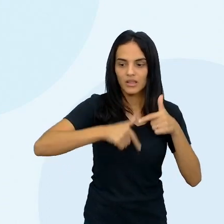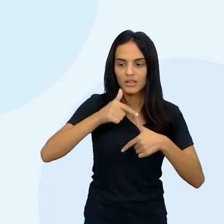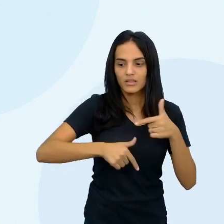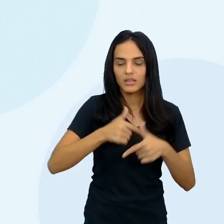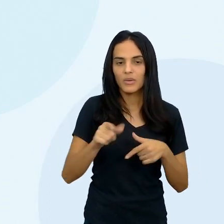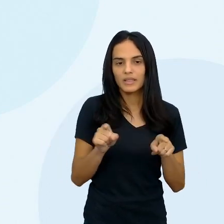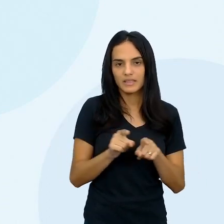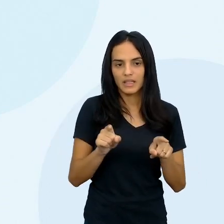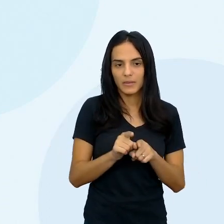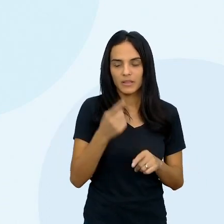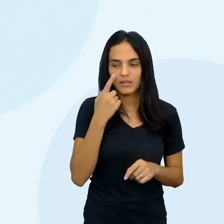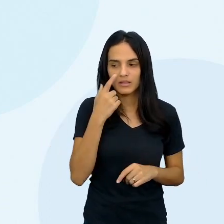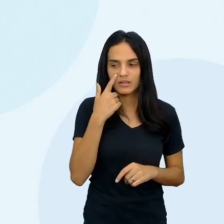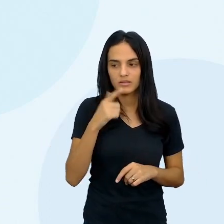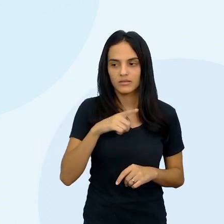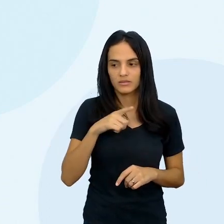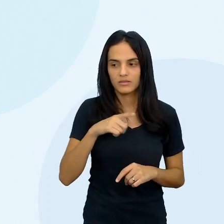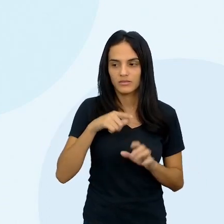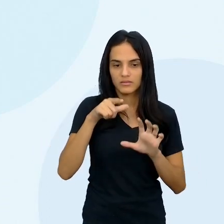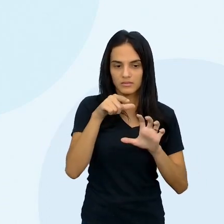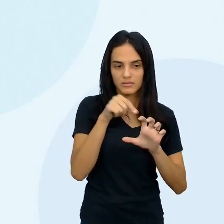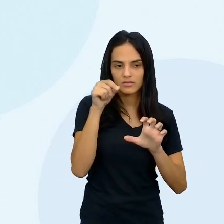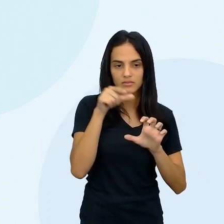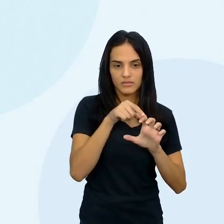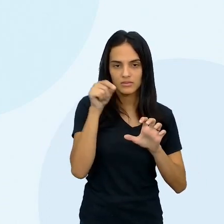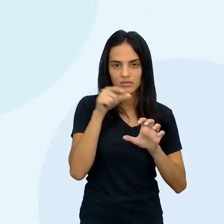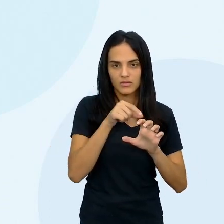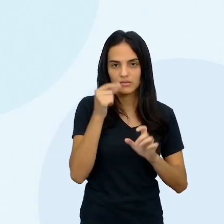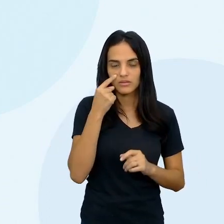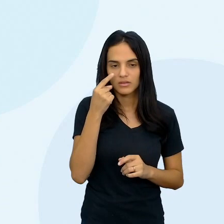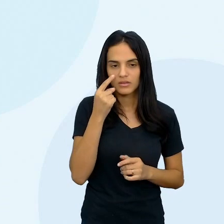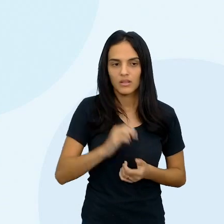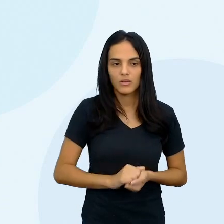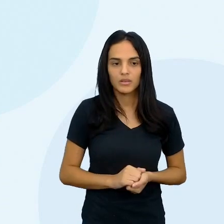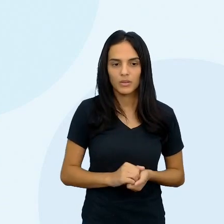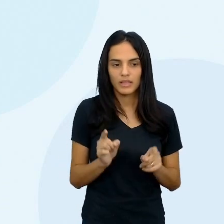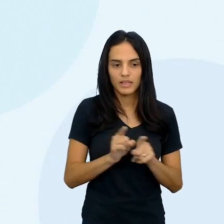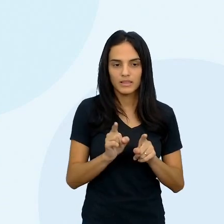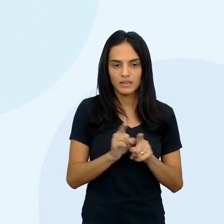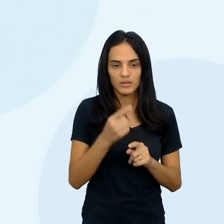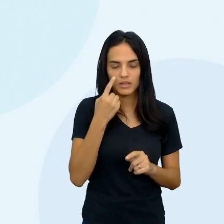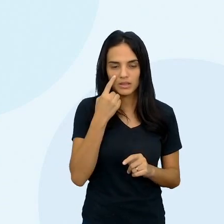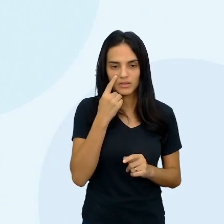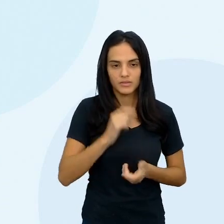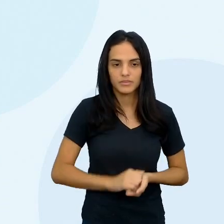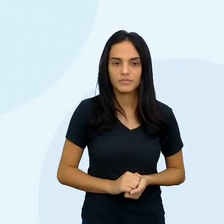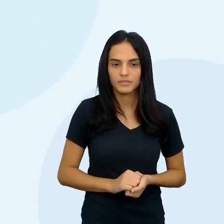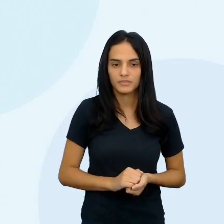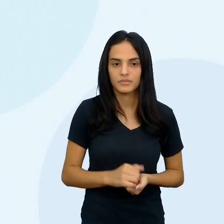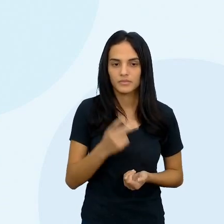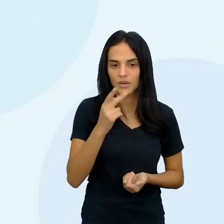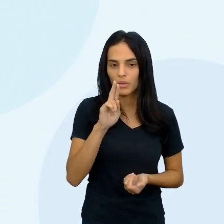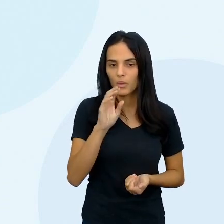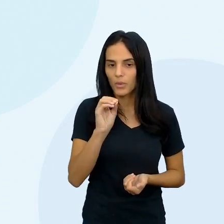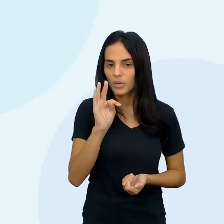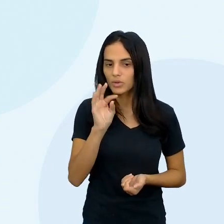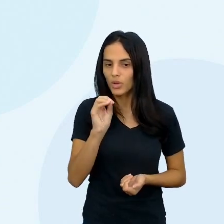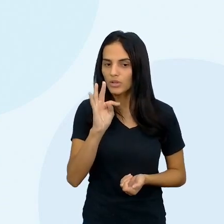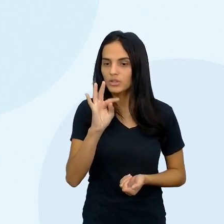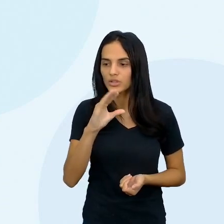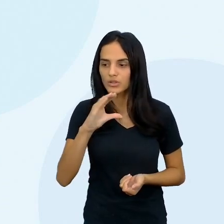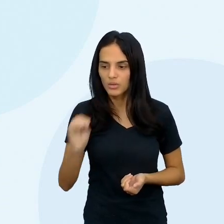processos criativos e empreendedorismo. No próximo slide, nós temos o quê? O protótipo. Quer dizer,